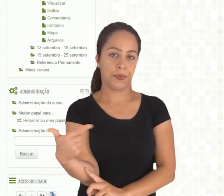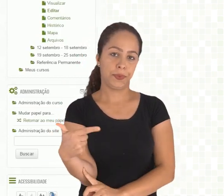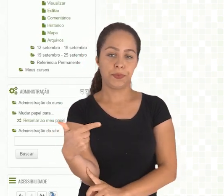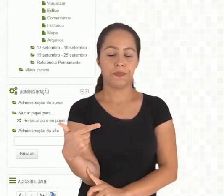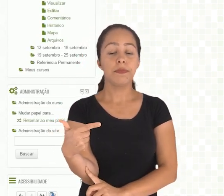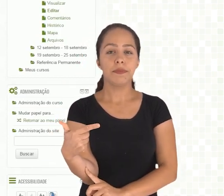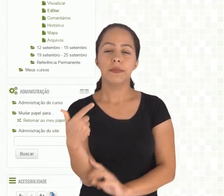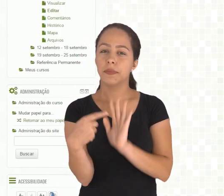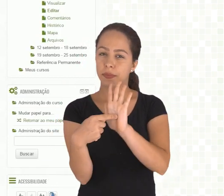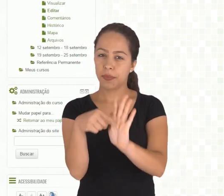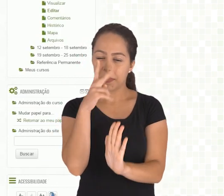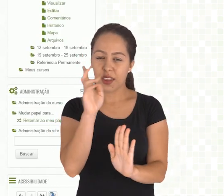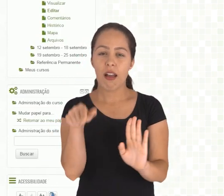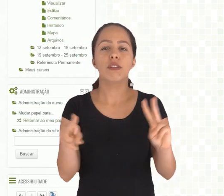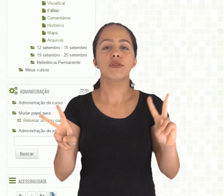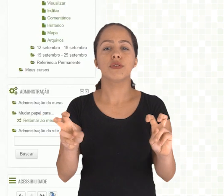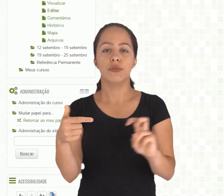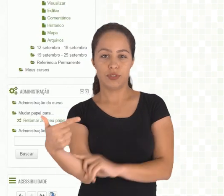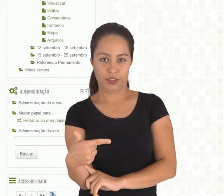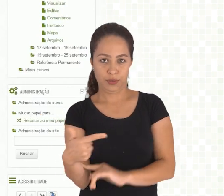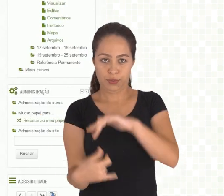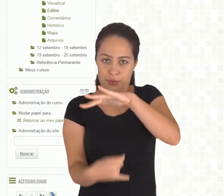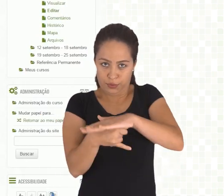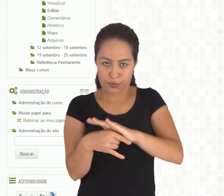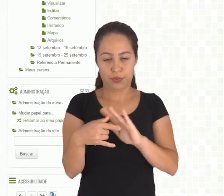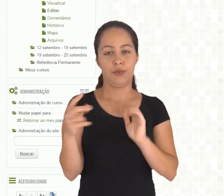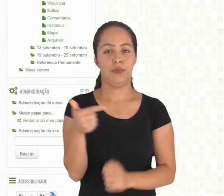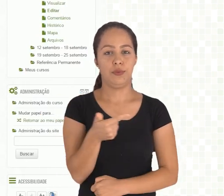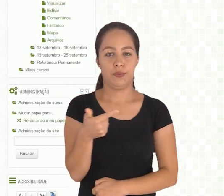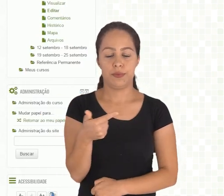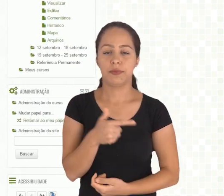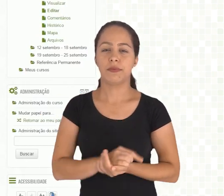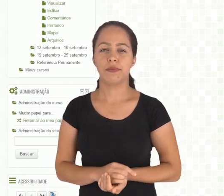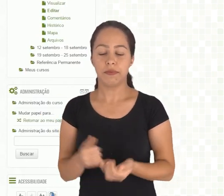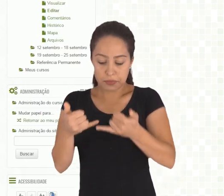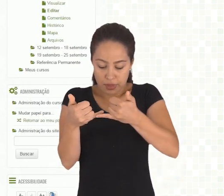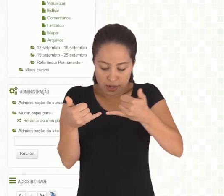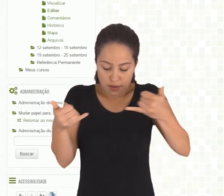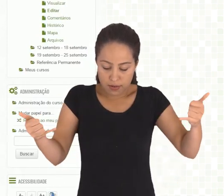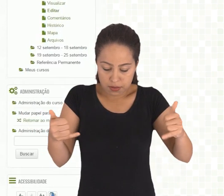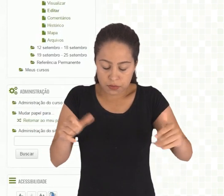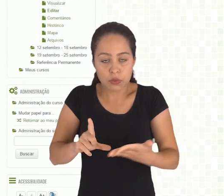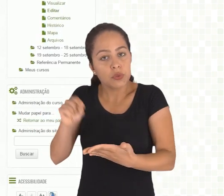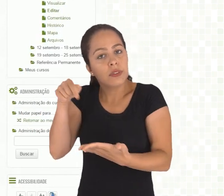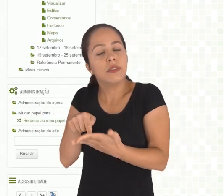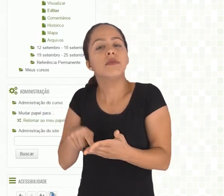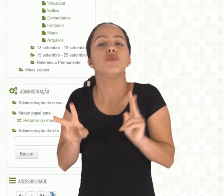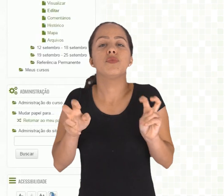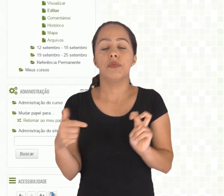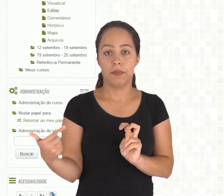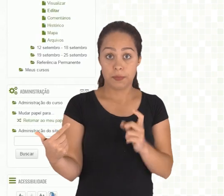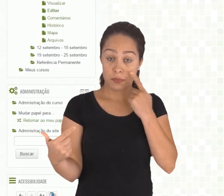e eu vou colocar como título 2 escrevi aqui para você saber que ele é um título 2 tá bom a linha está aqui está complicado